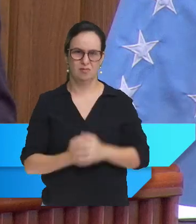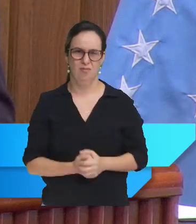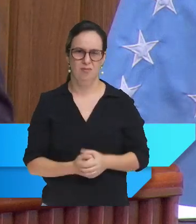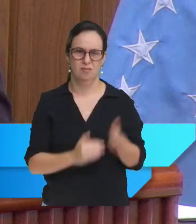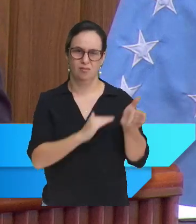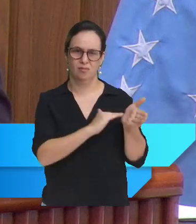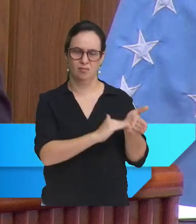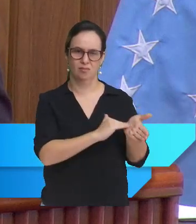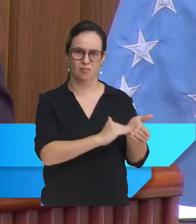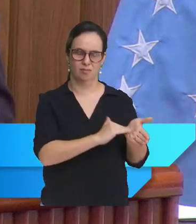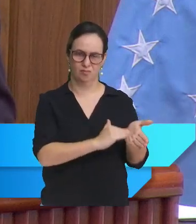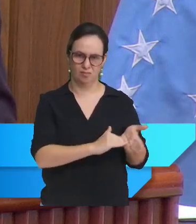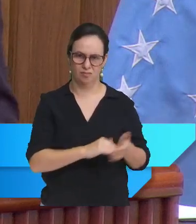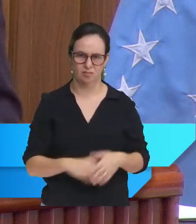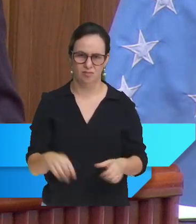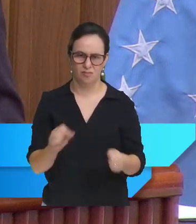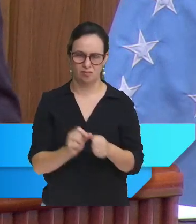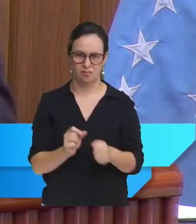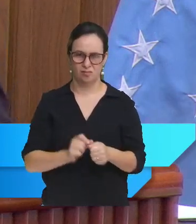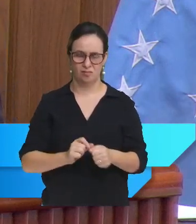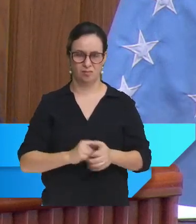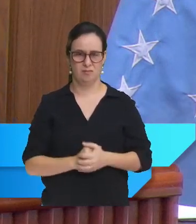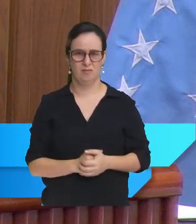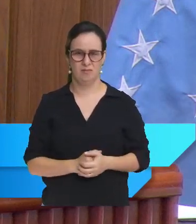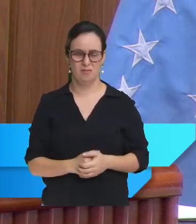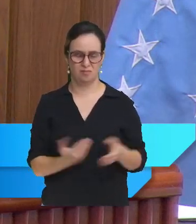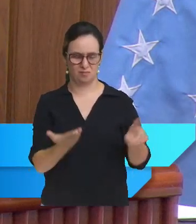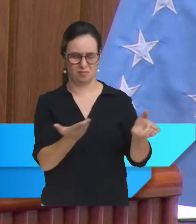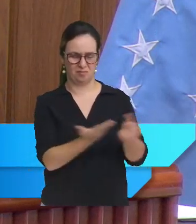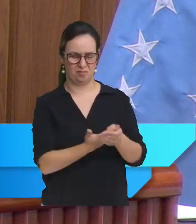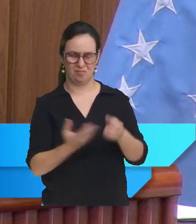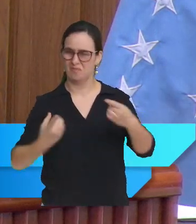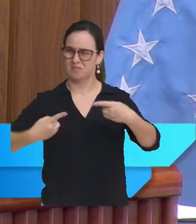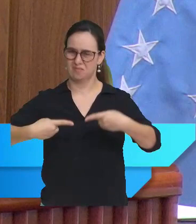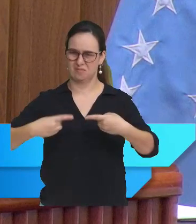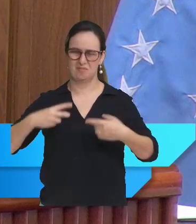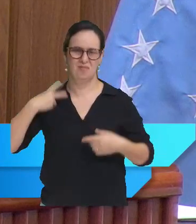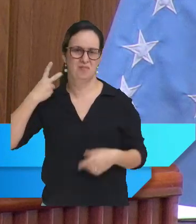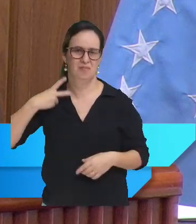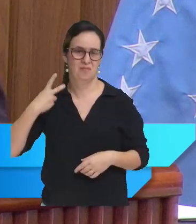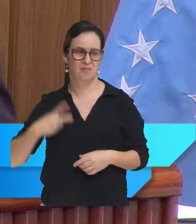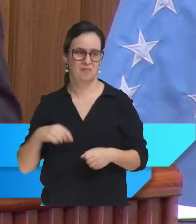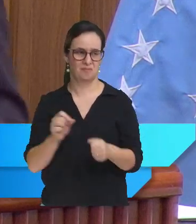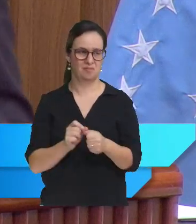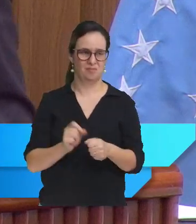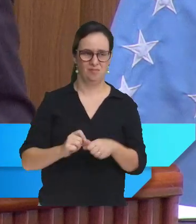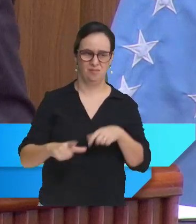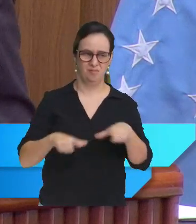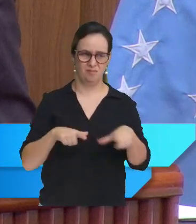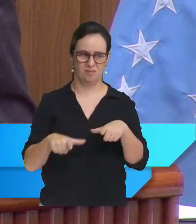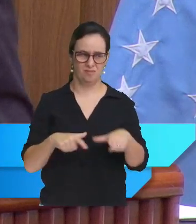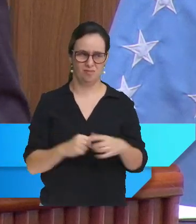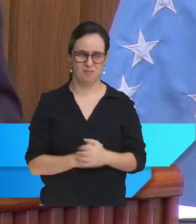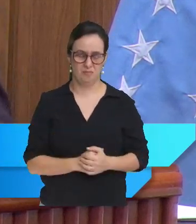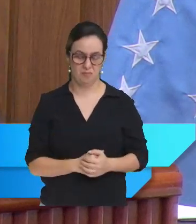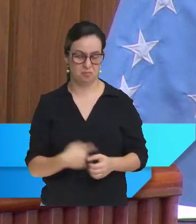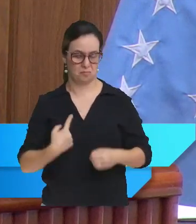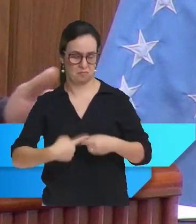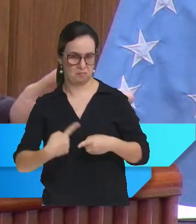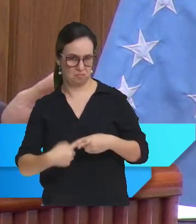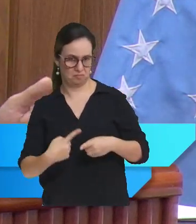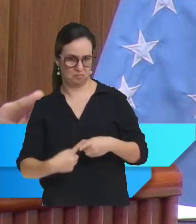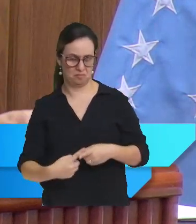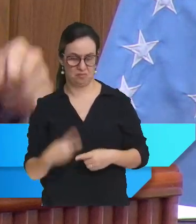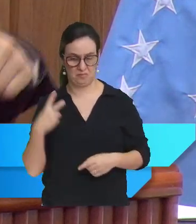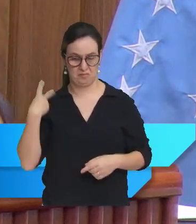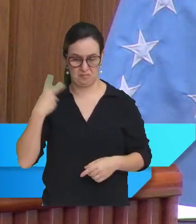secretária que move uma ação contra um vereador no estrito exercício da sua obrigação constitucional, porque a gente não está aqui só para poder